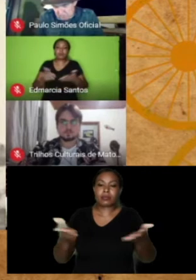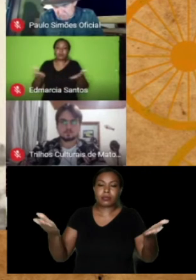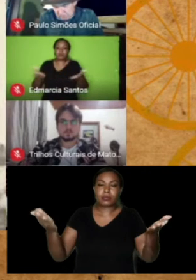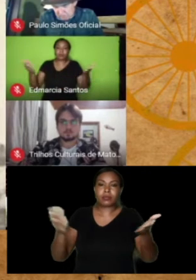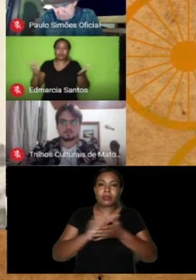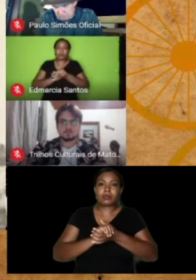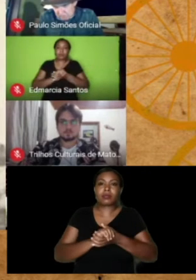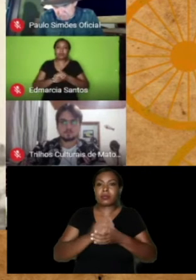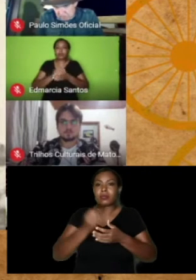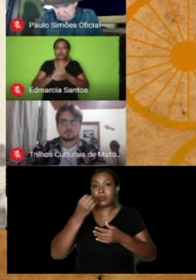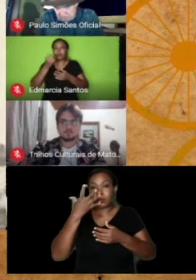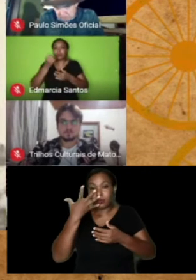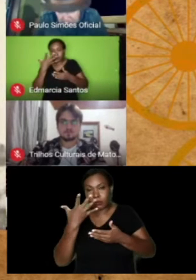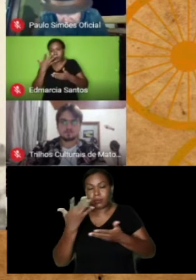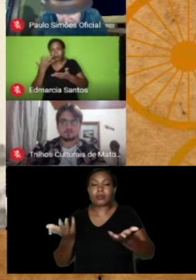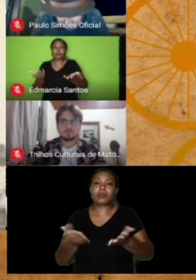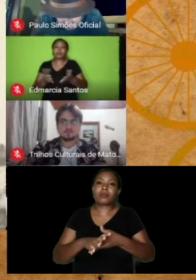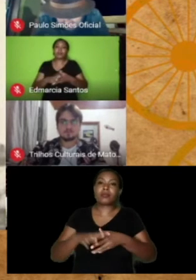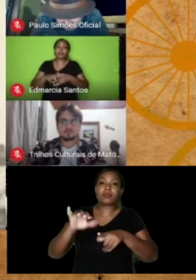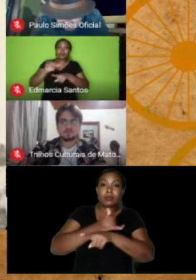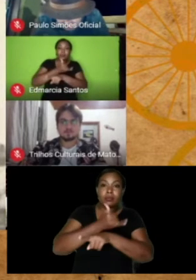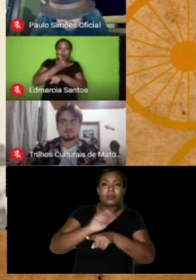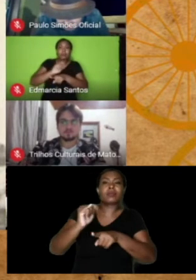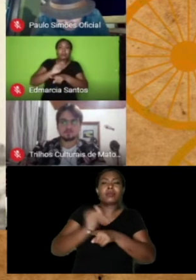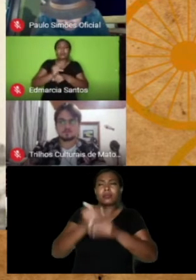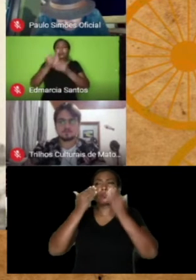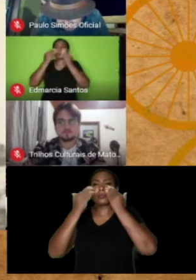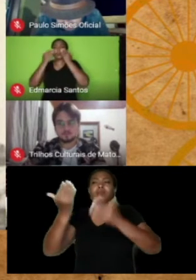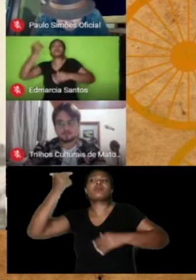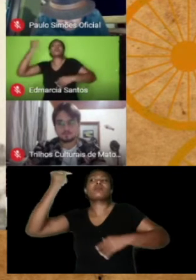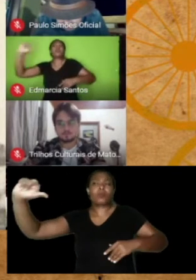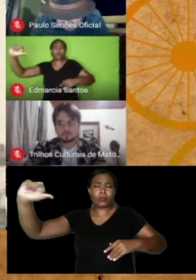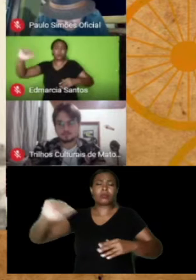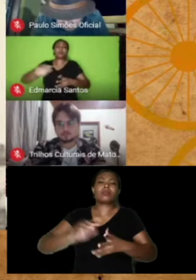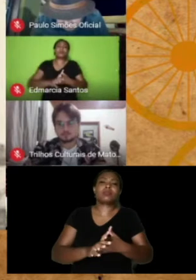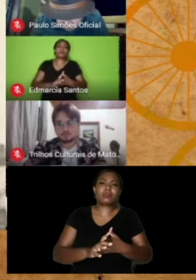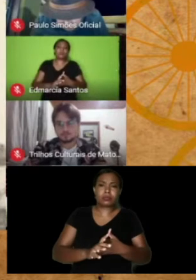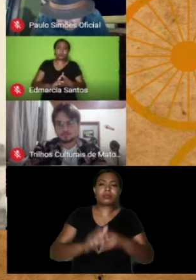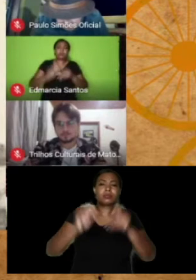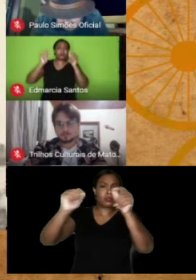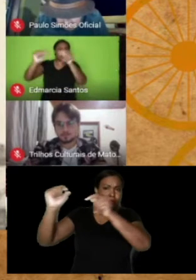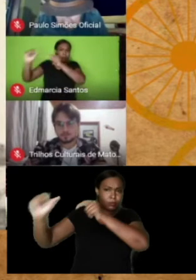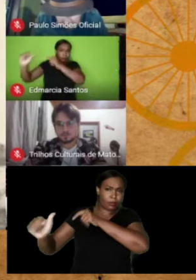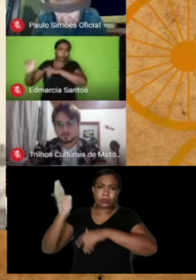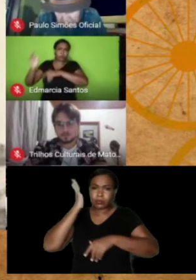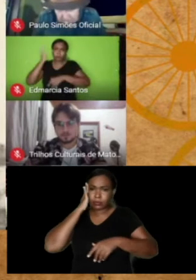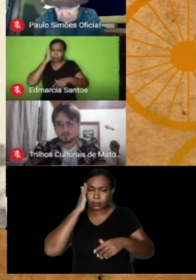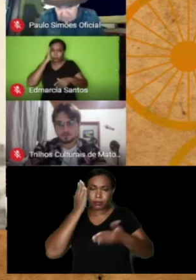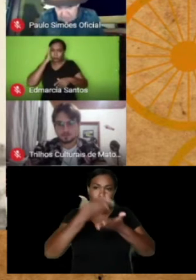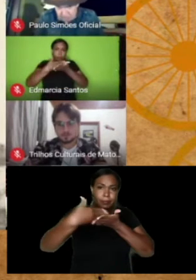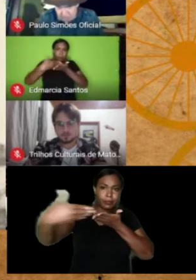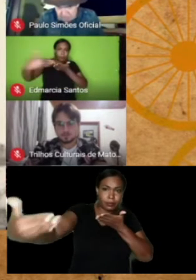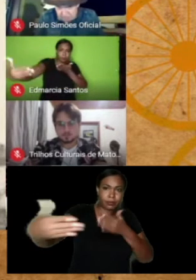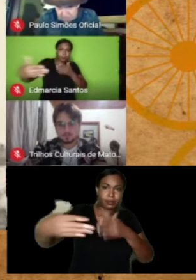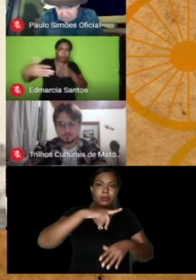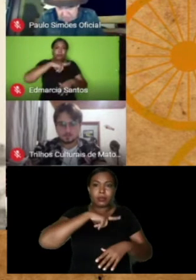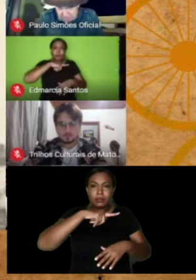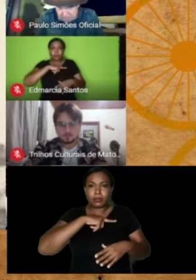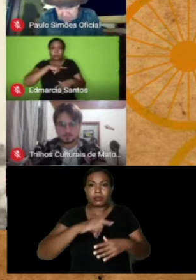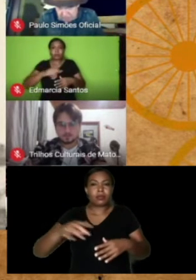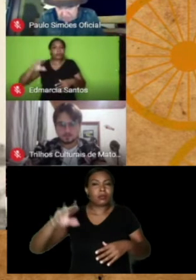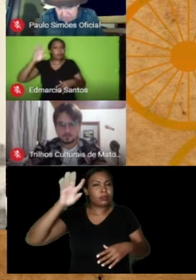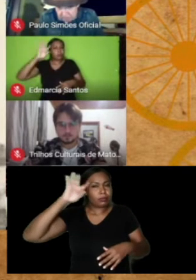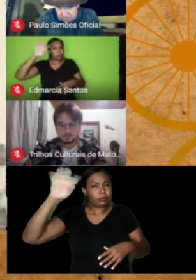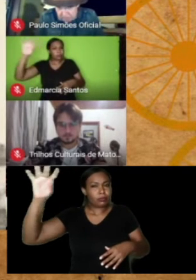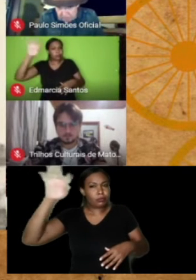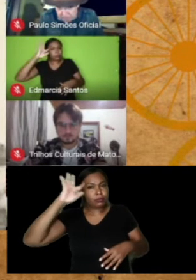é uma boa receita, né? A gente vê em outros lugares, né? A gente sabe que a partir do momento em que há mobilização